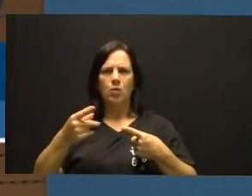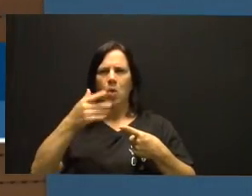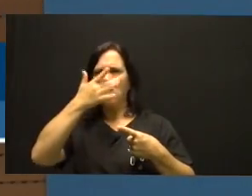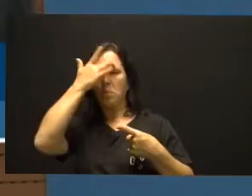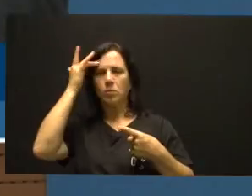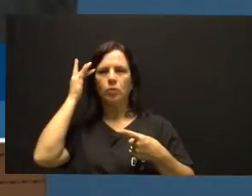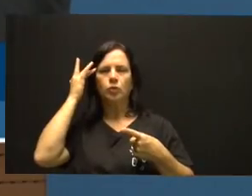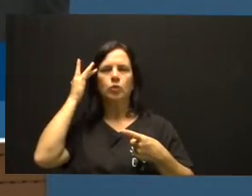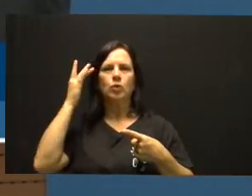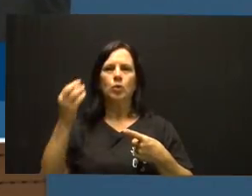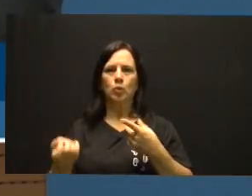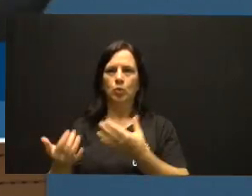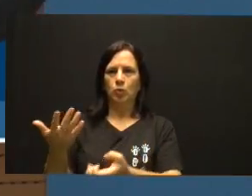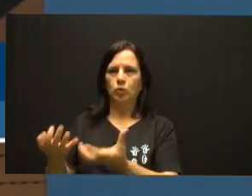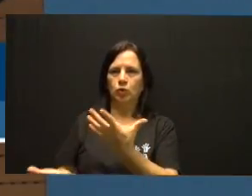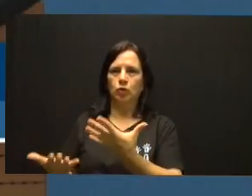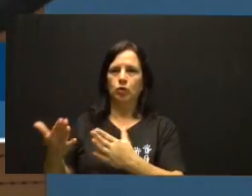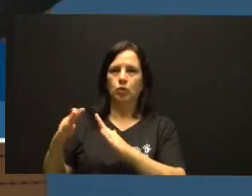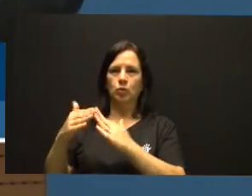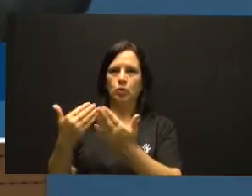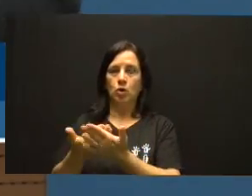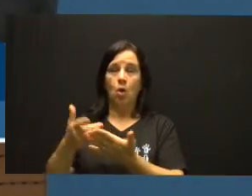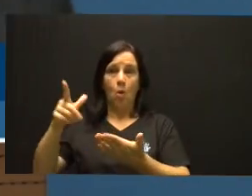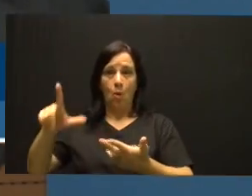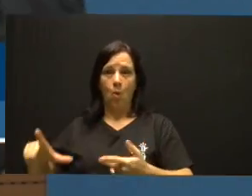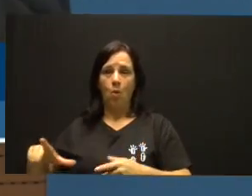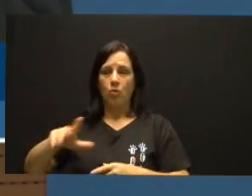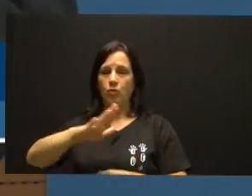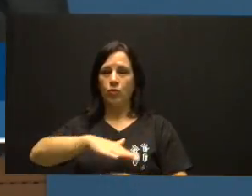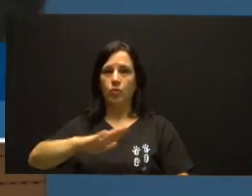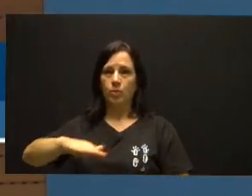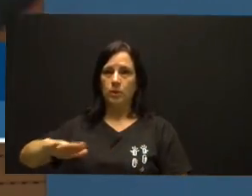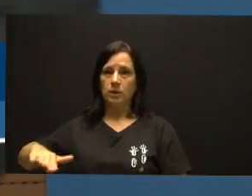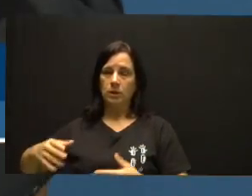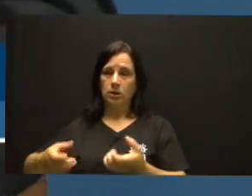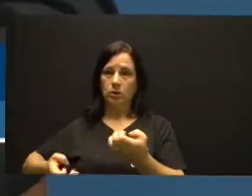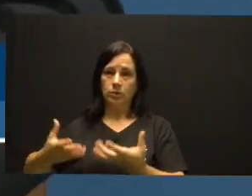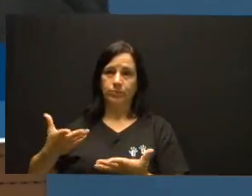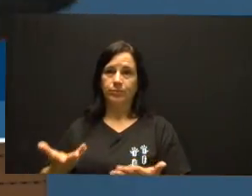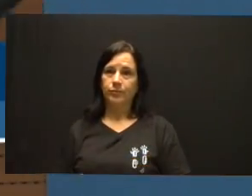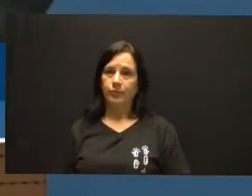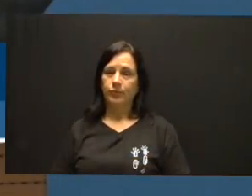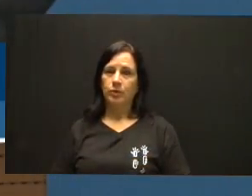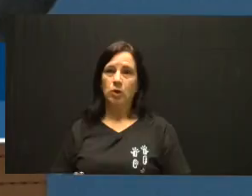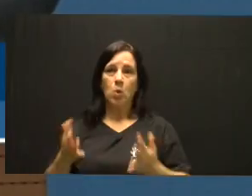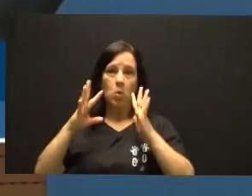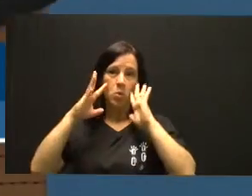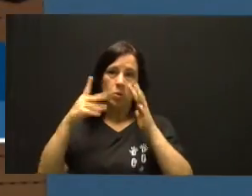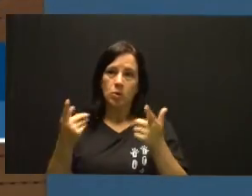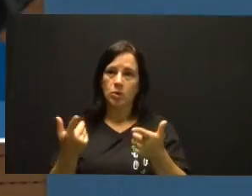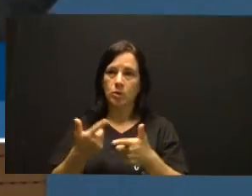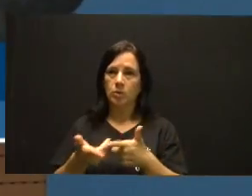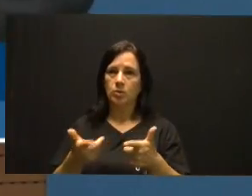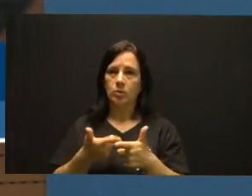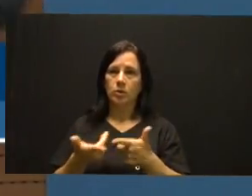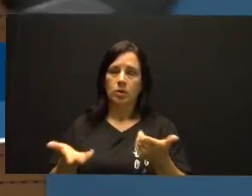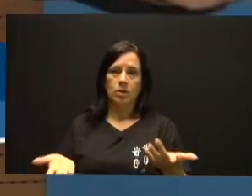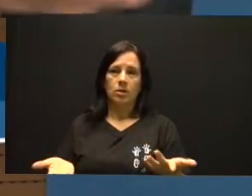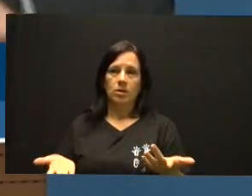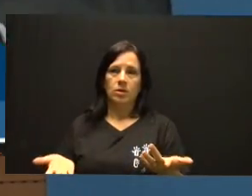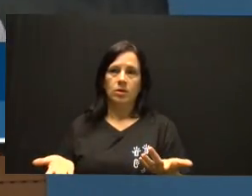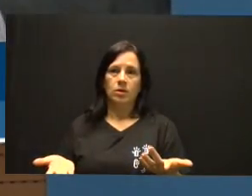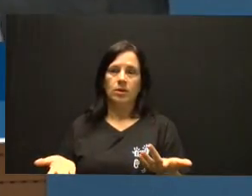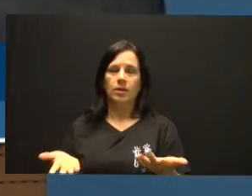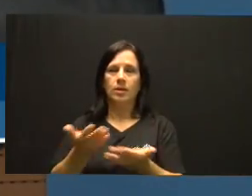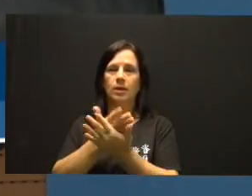morador que incendiou a escola. Outros falaram que eram umas crianças que estavam brincando. Resumo da ópera, não resolveu o problema, eu coloco fogo, porque